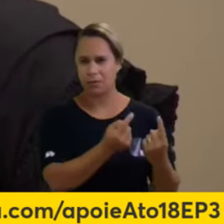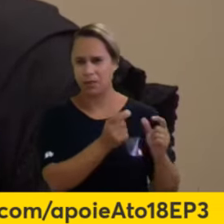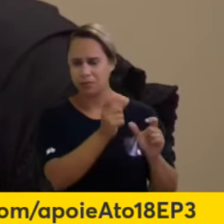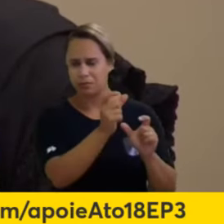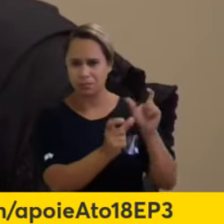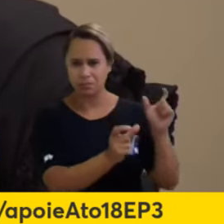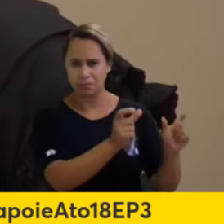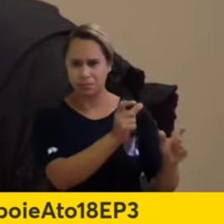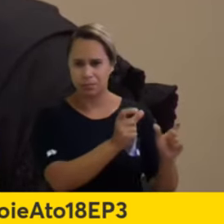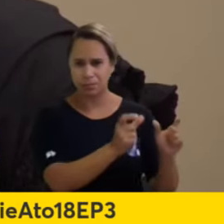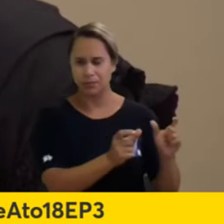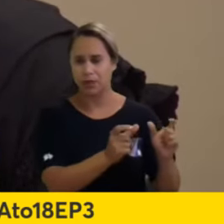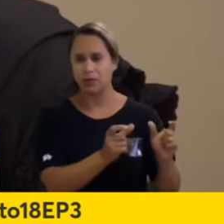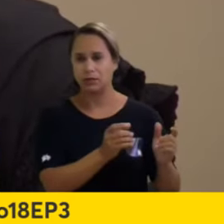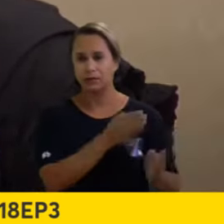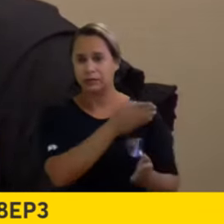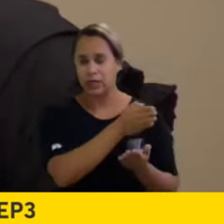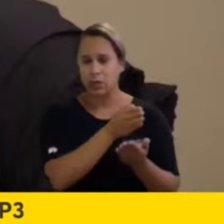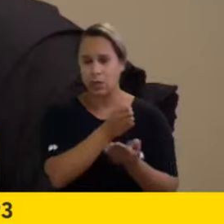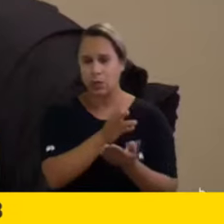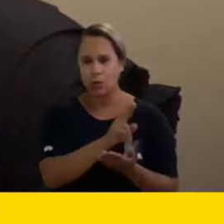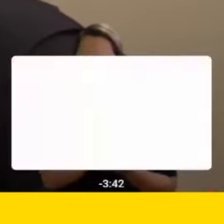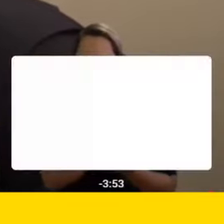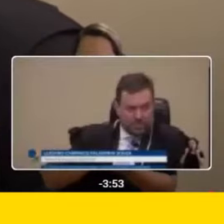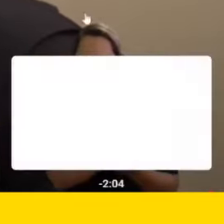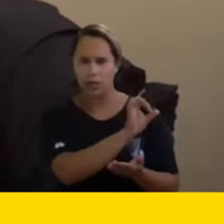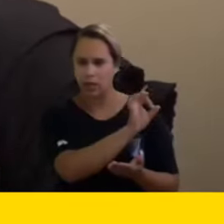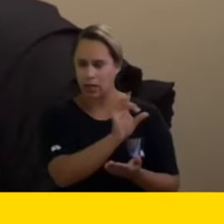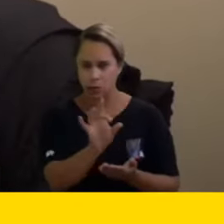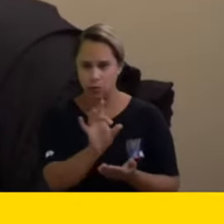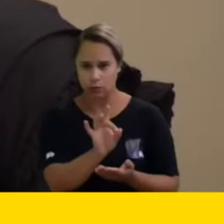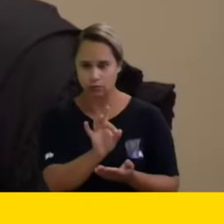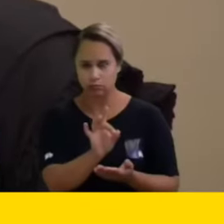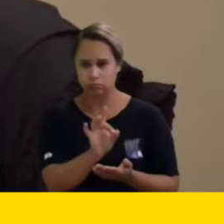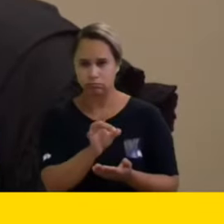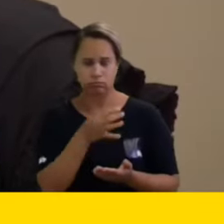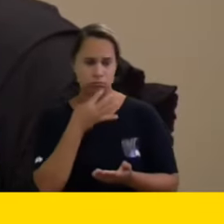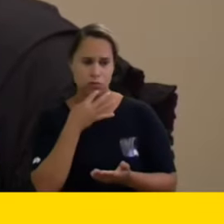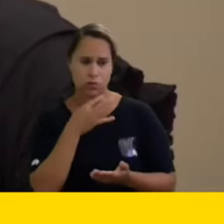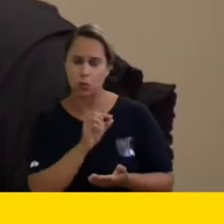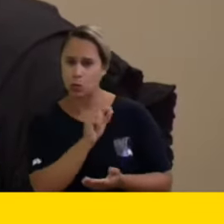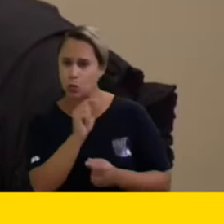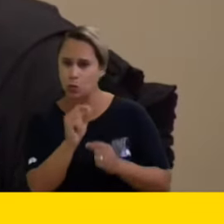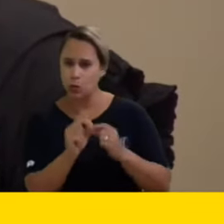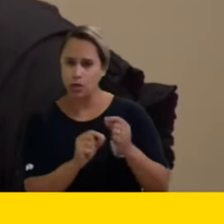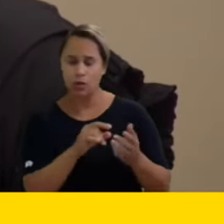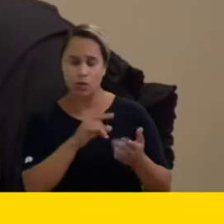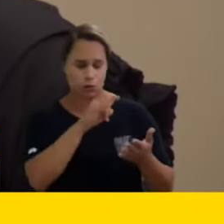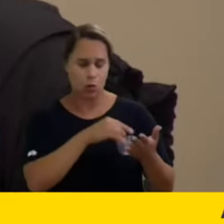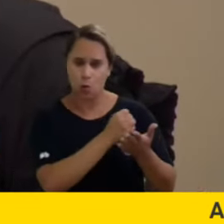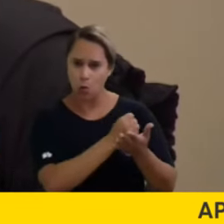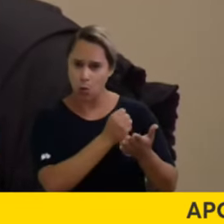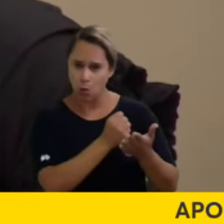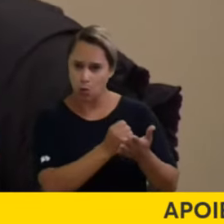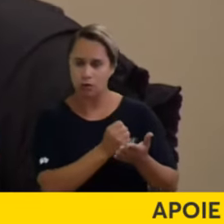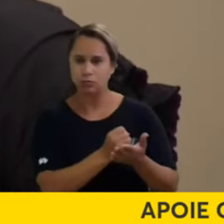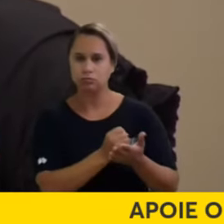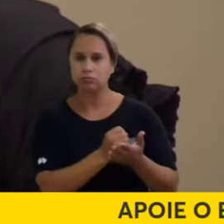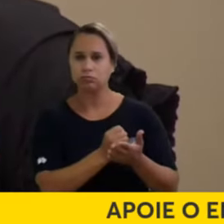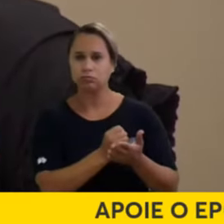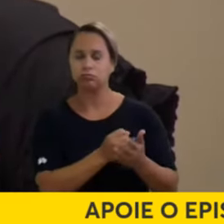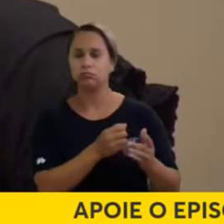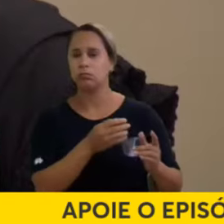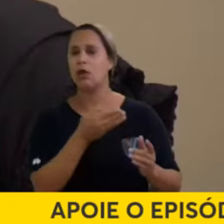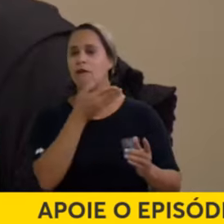número de atendimentos realizados em nome de cada um e também não desconheço que muito embora os documentos Não façam alusão ao beneficiário É certo que